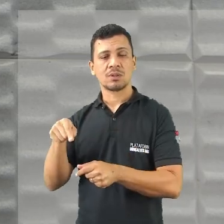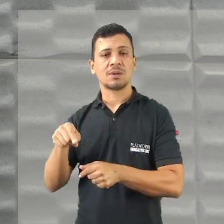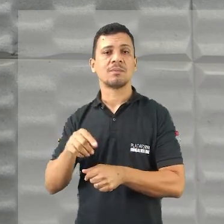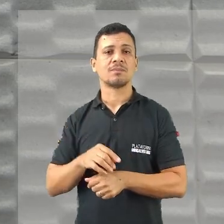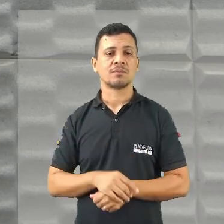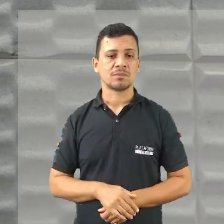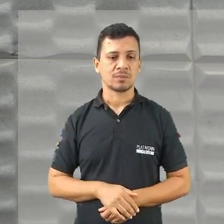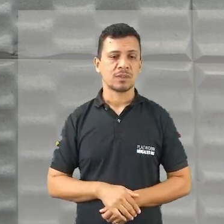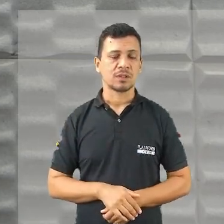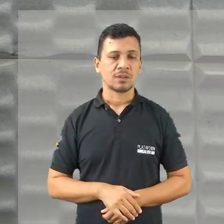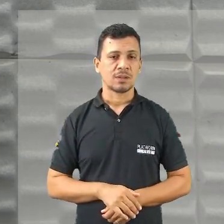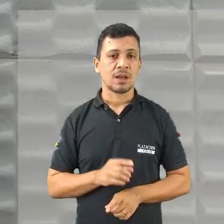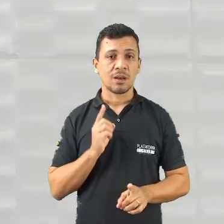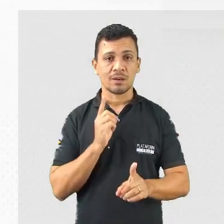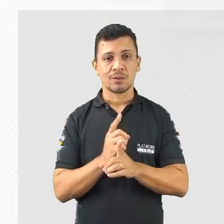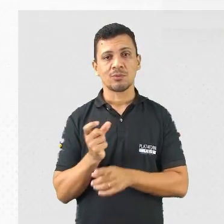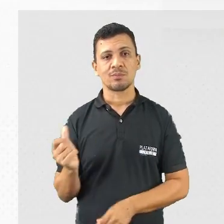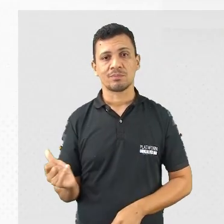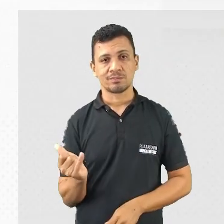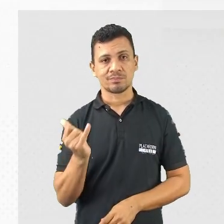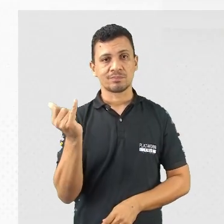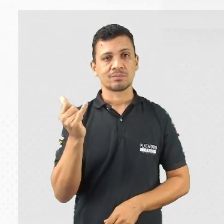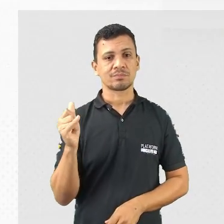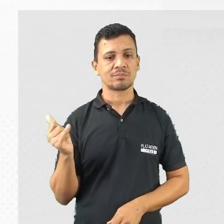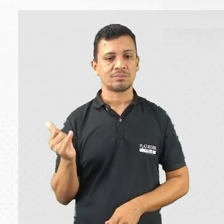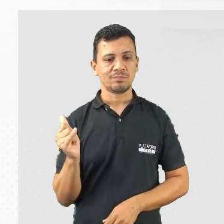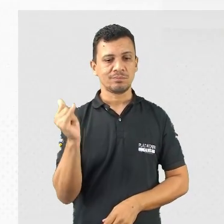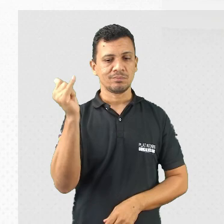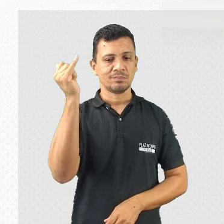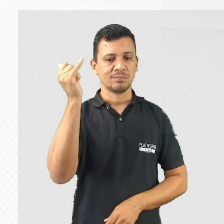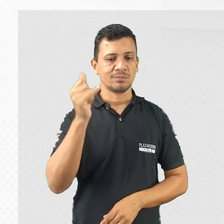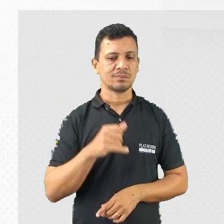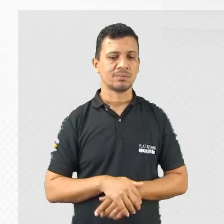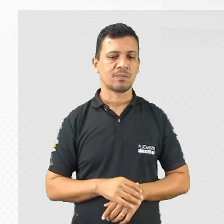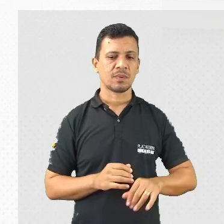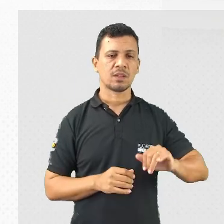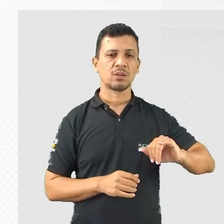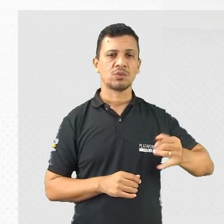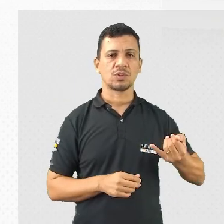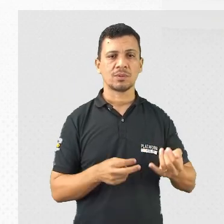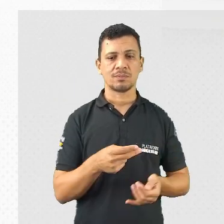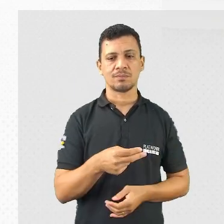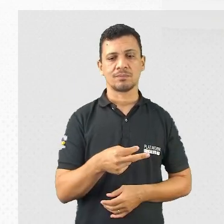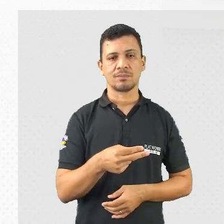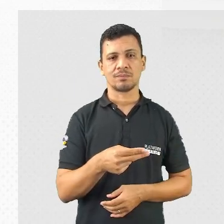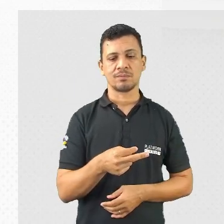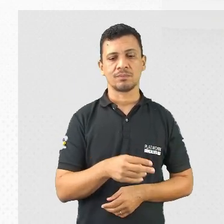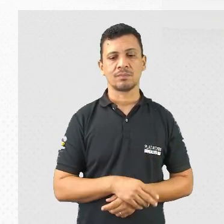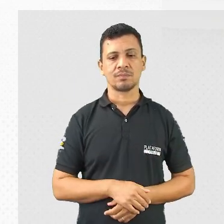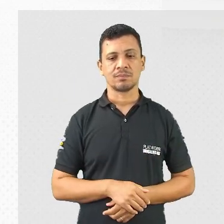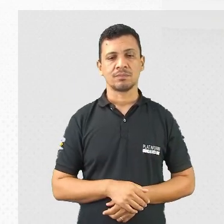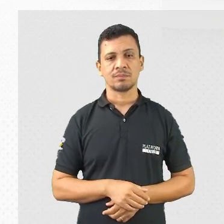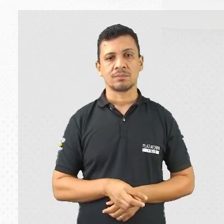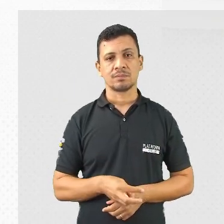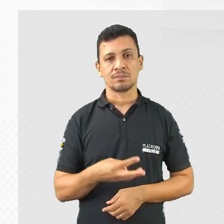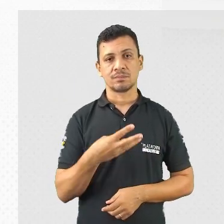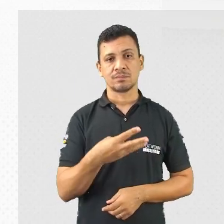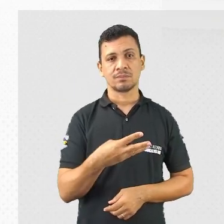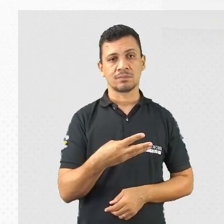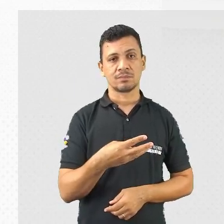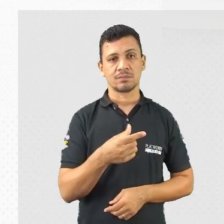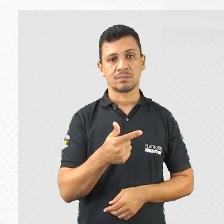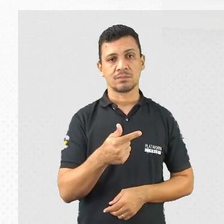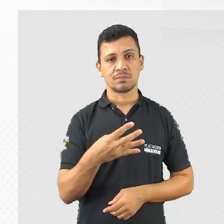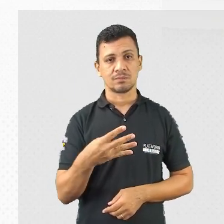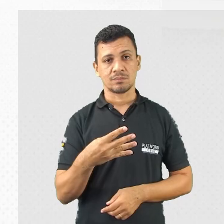diferença é justamente os juros. Então, voltando para cá, J vai ser igual a